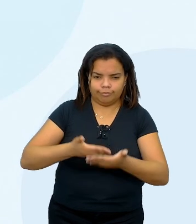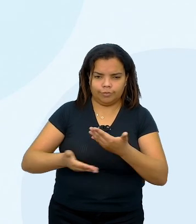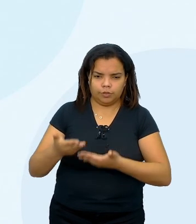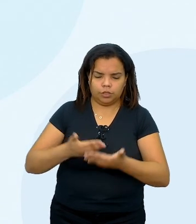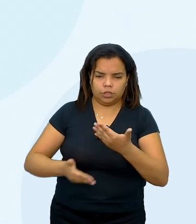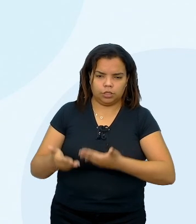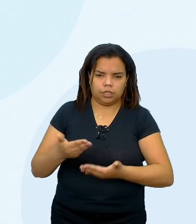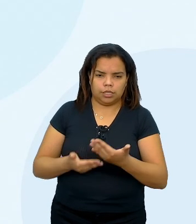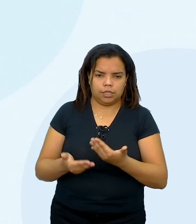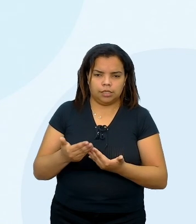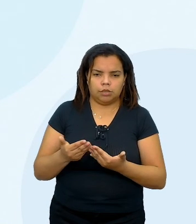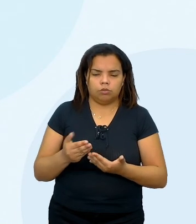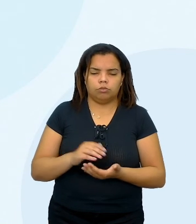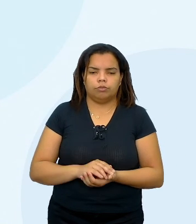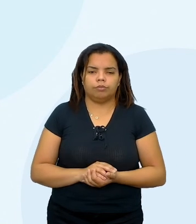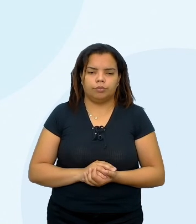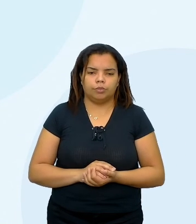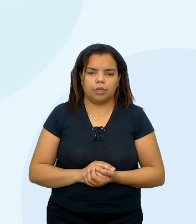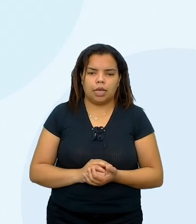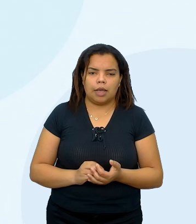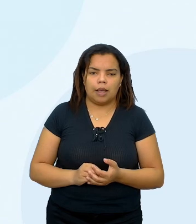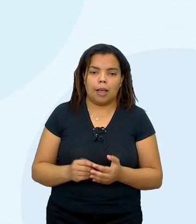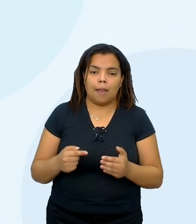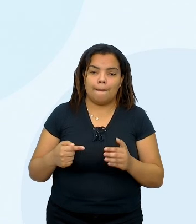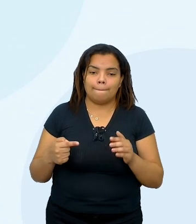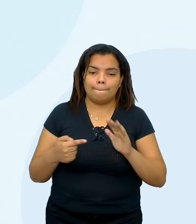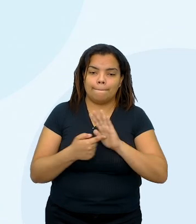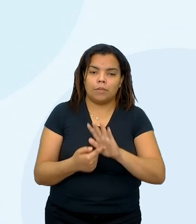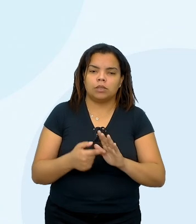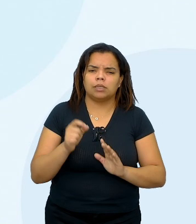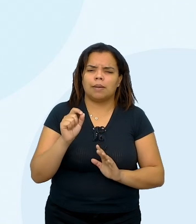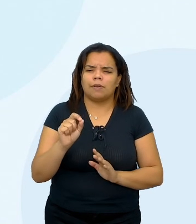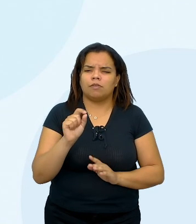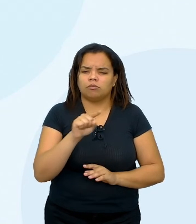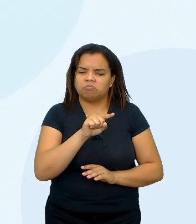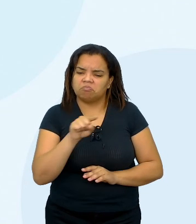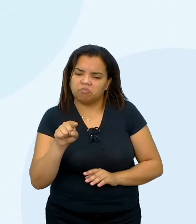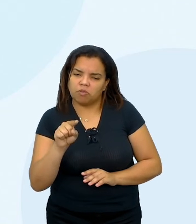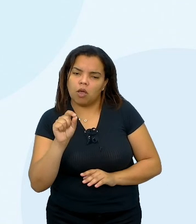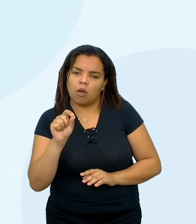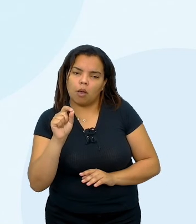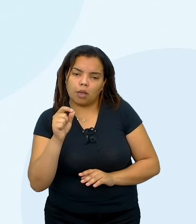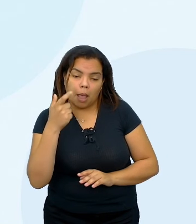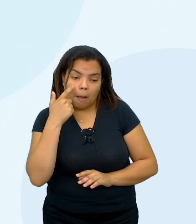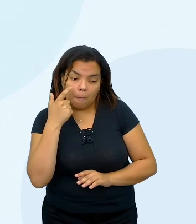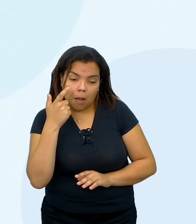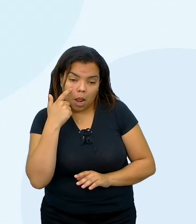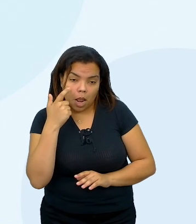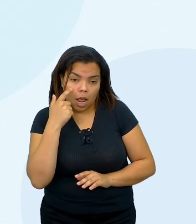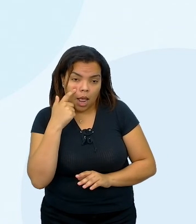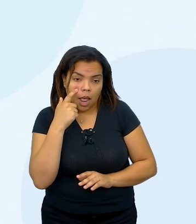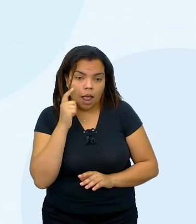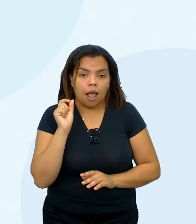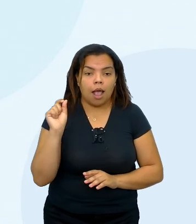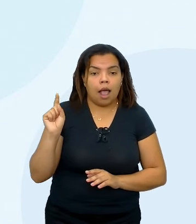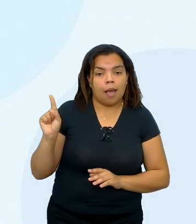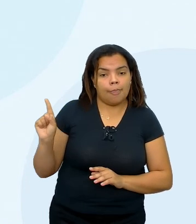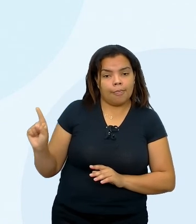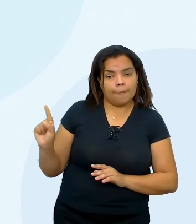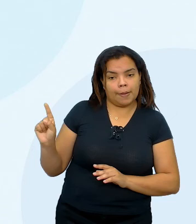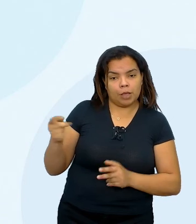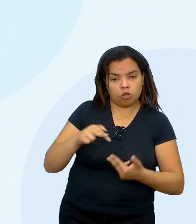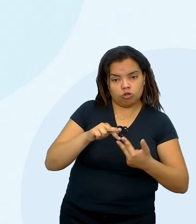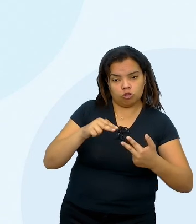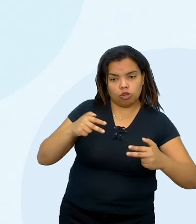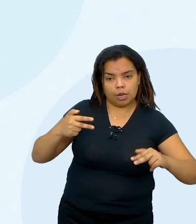Nesse momento da interação, queria lançar para vocês a seguinte pergunta, olha só. Apesar dos aspectos genéticos hereditários